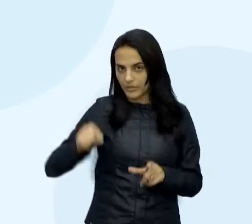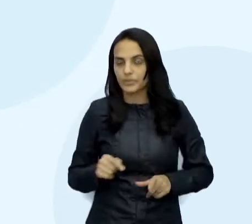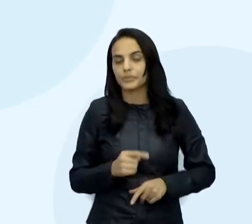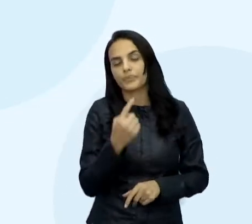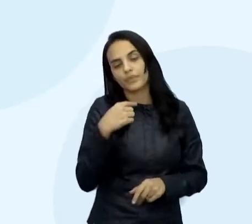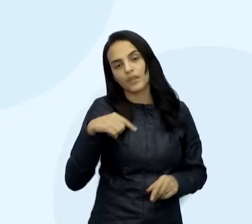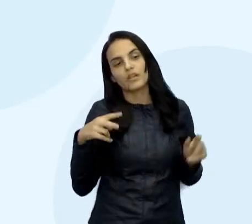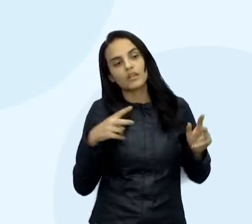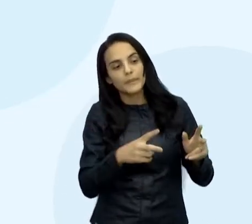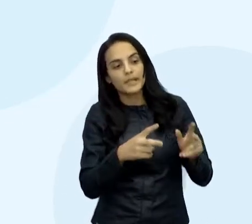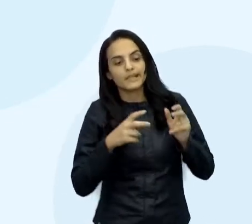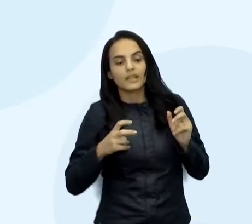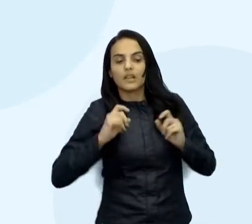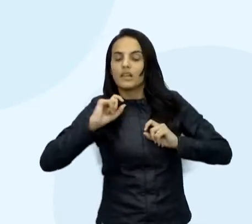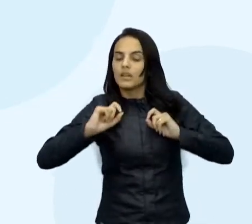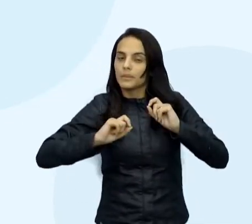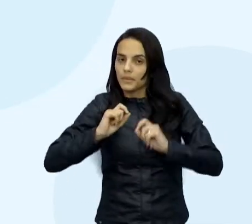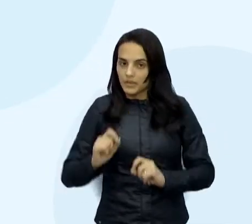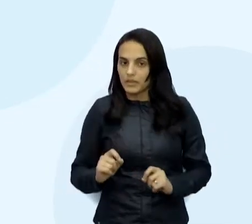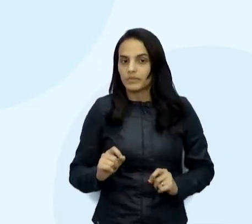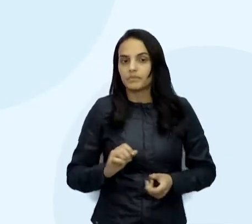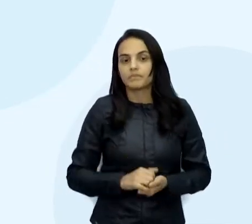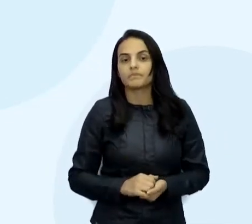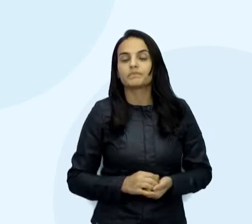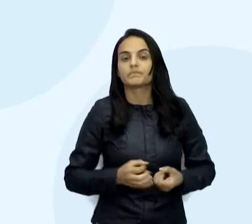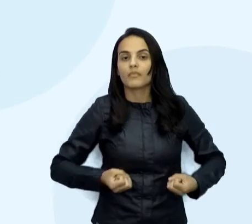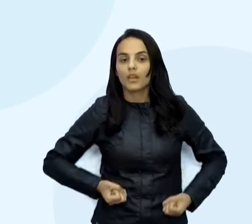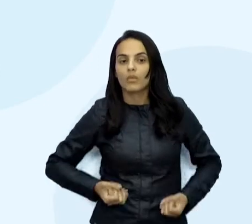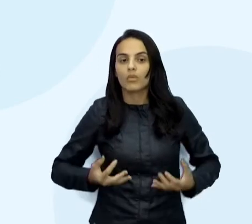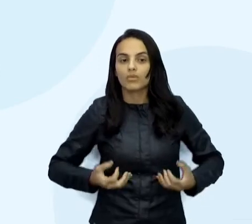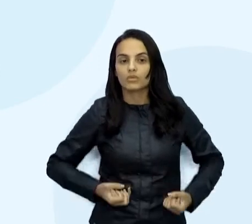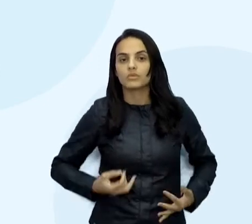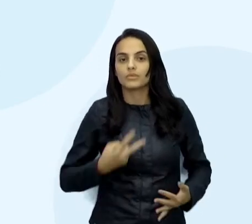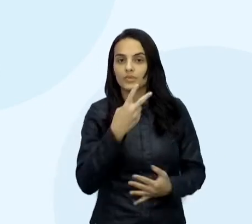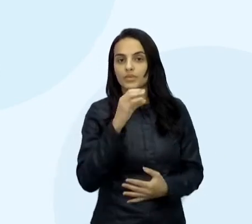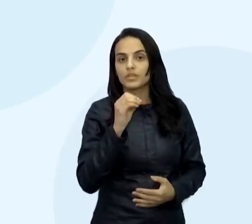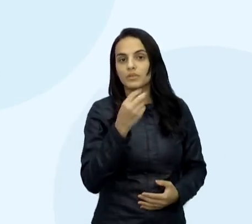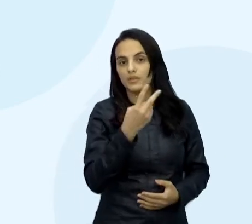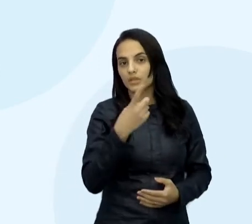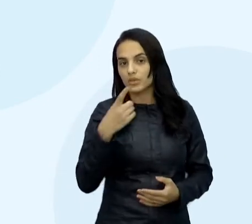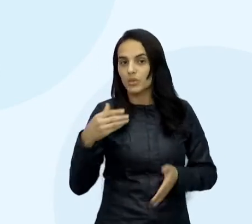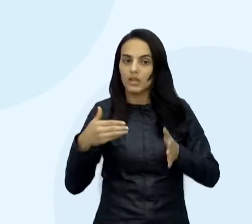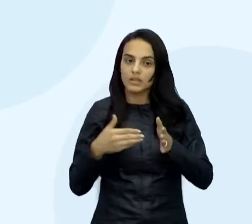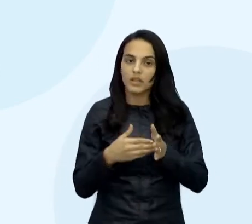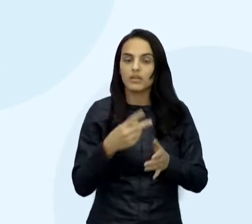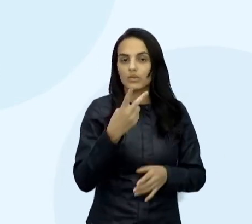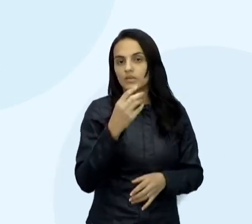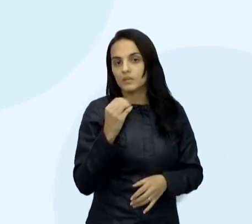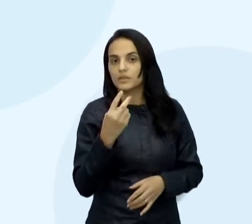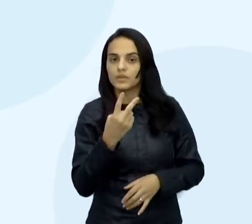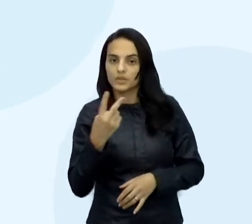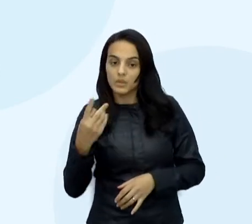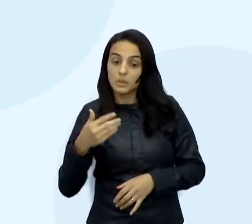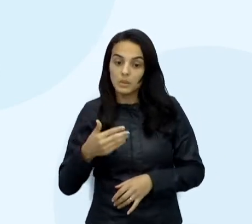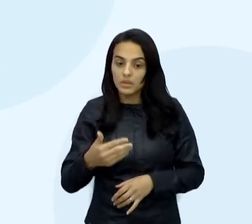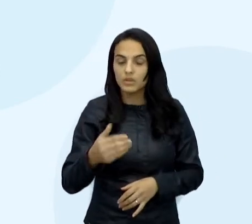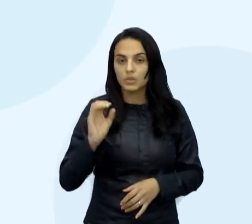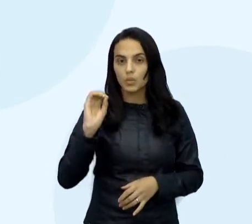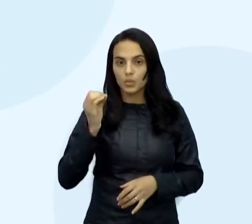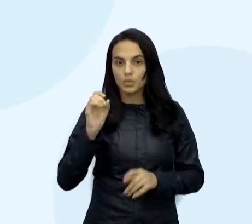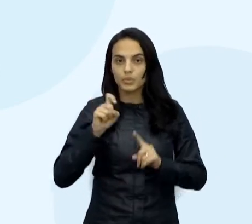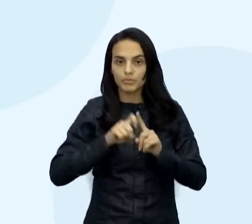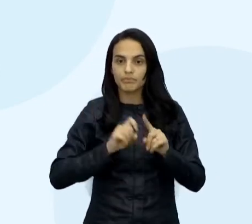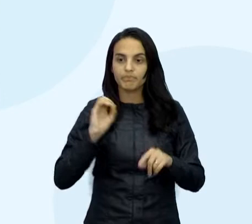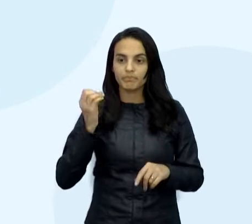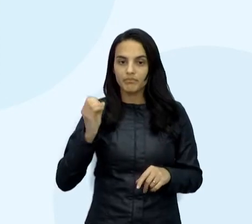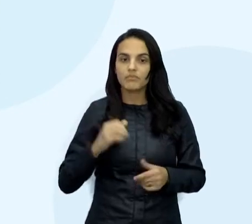que a gente percebe é que de lá, ó, veja que é o consumo de 2021 até 2022, a partir de outubro. Então, de